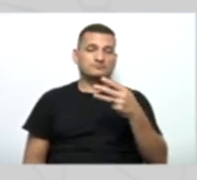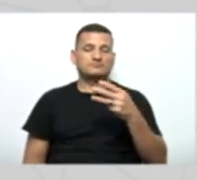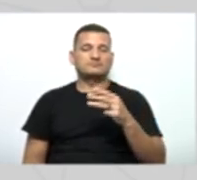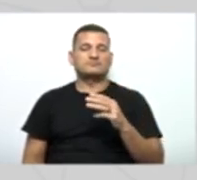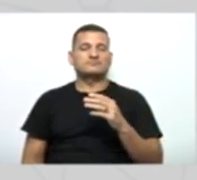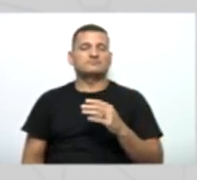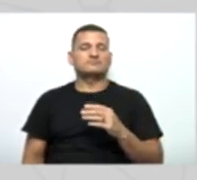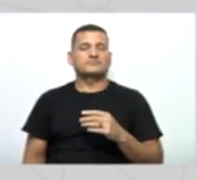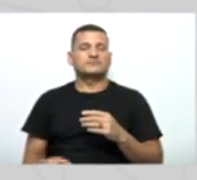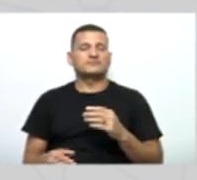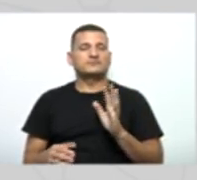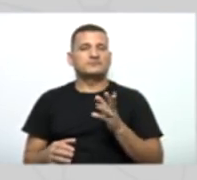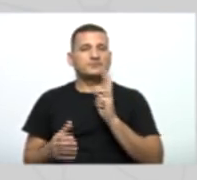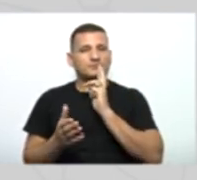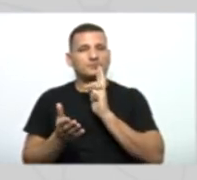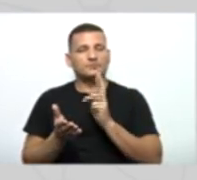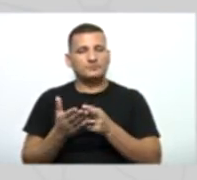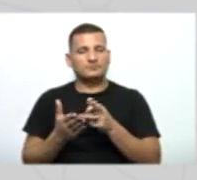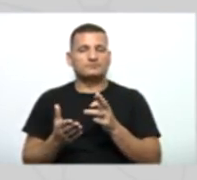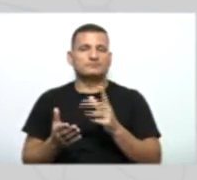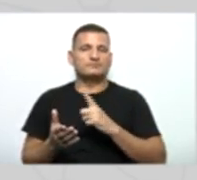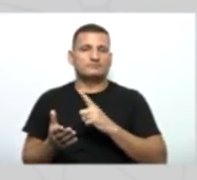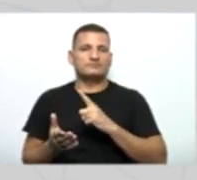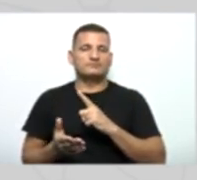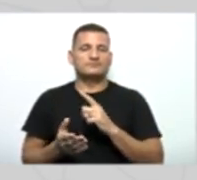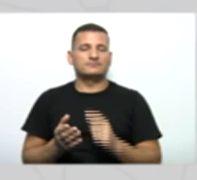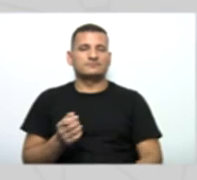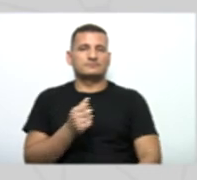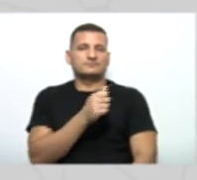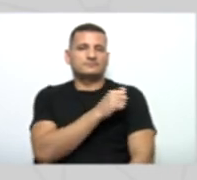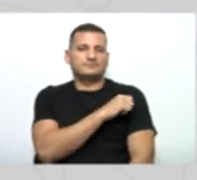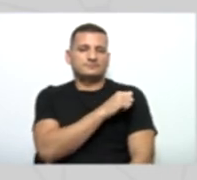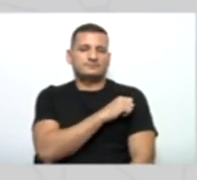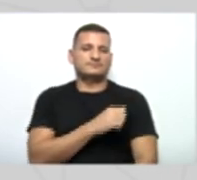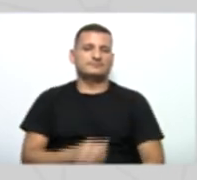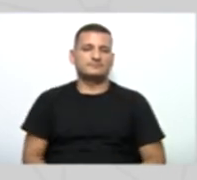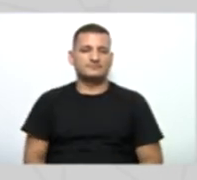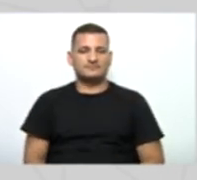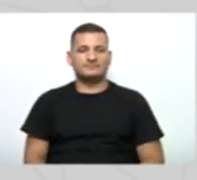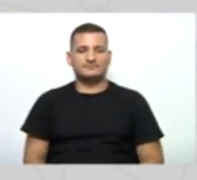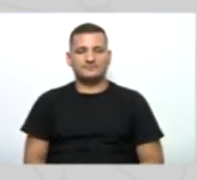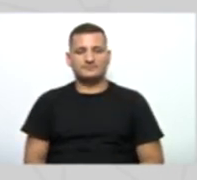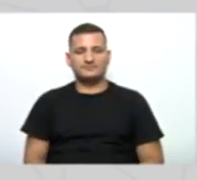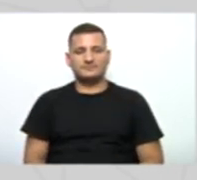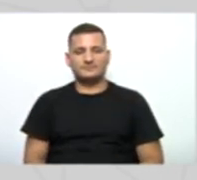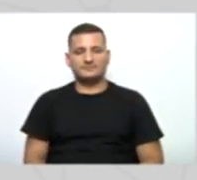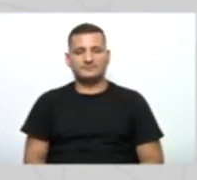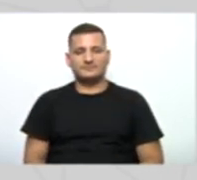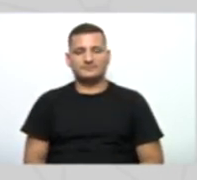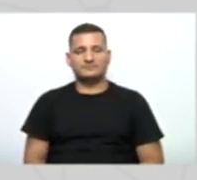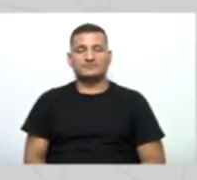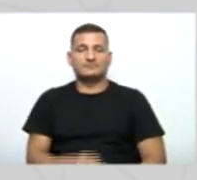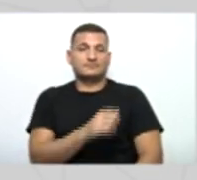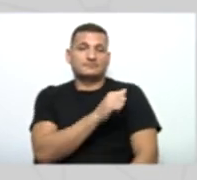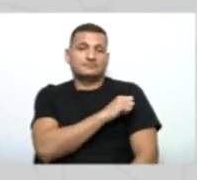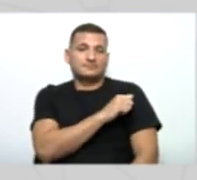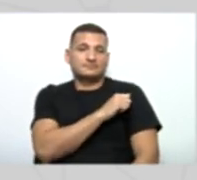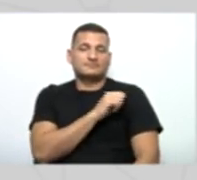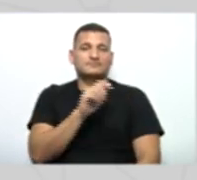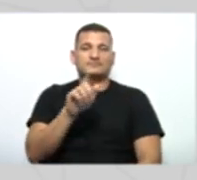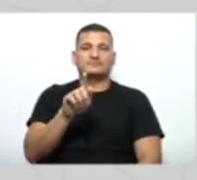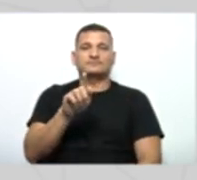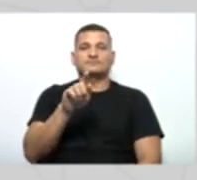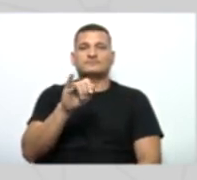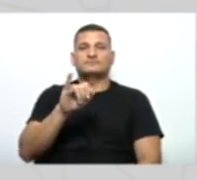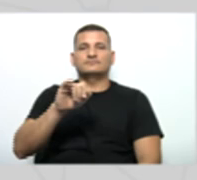então alguém mandou a resolução aí. O que falaram? A questão 3, a aluna Gilmara mandou uma